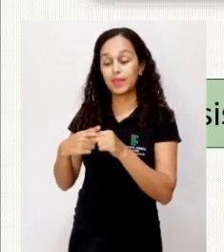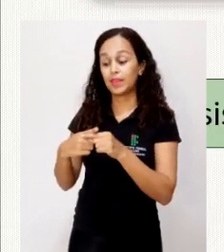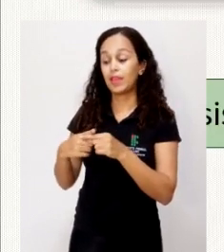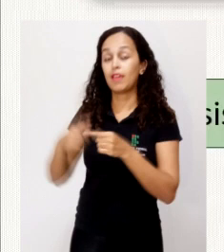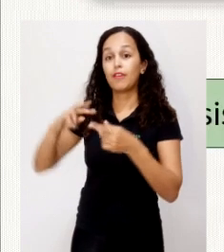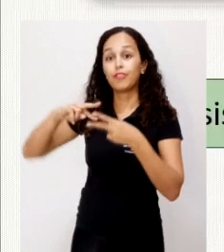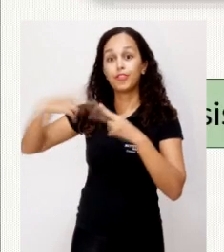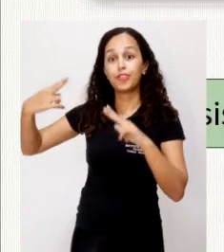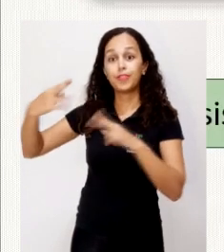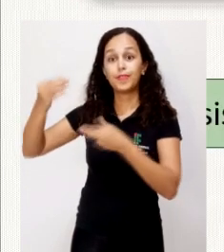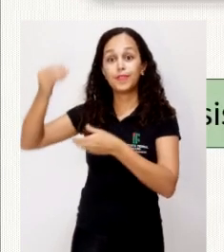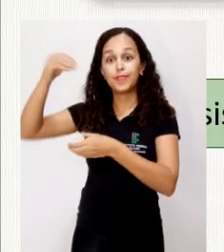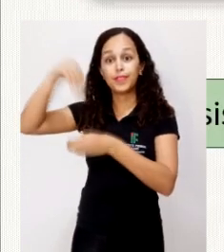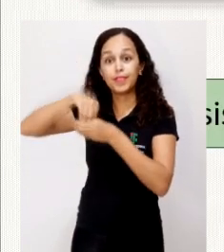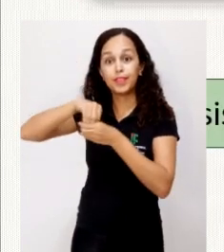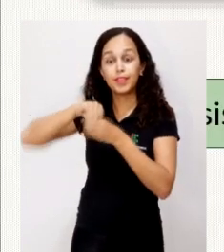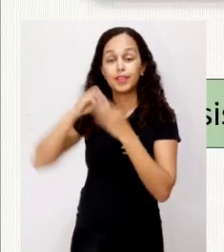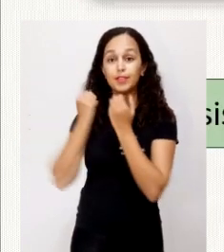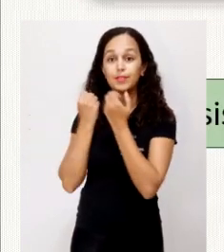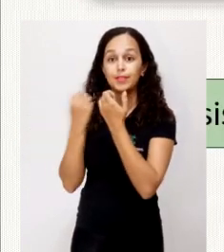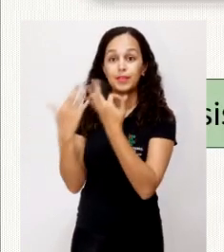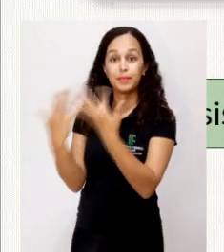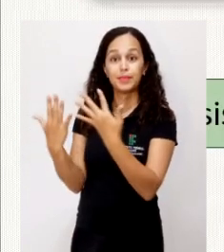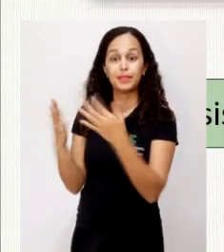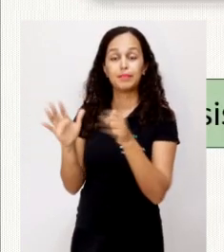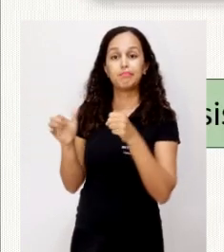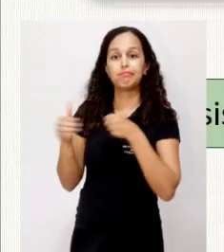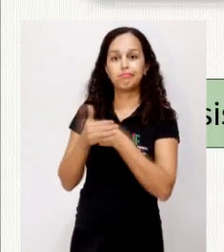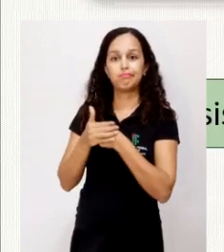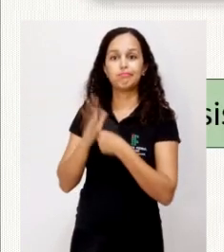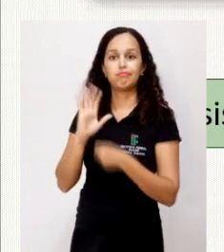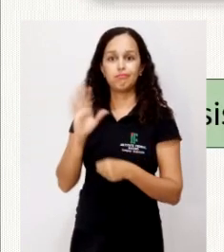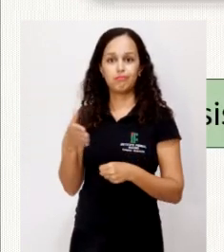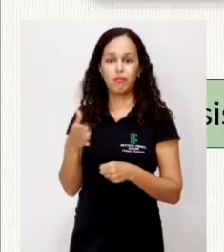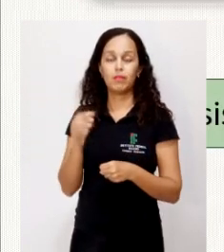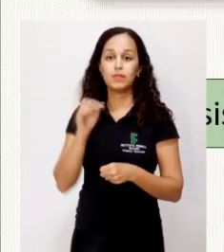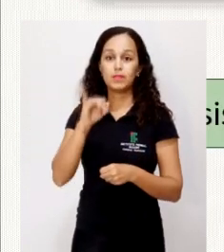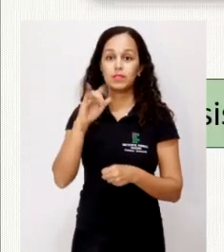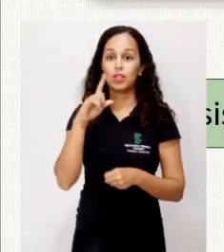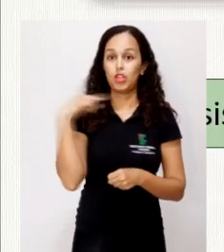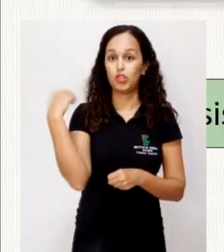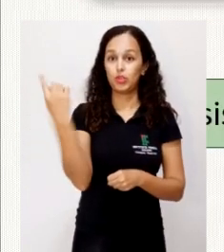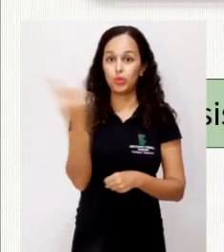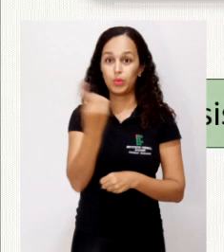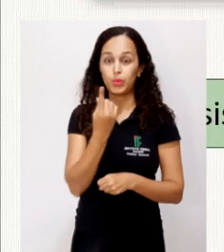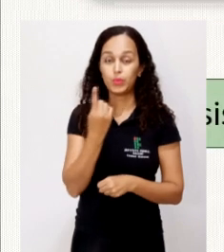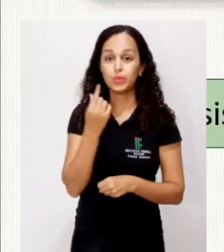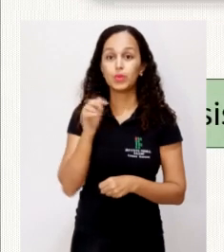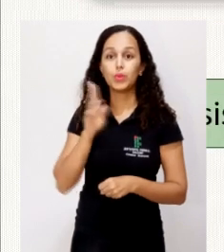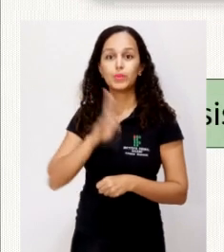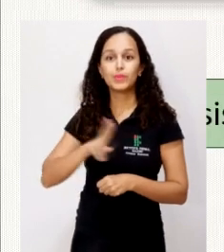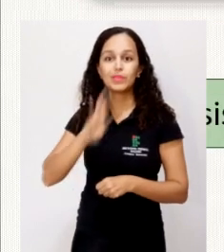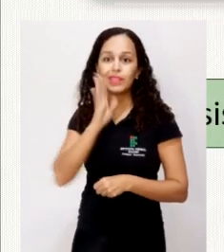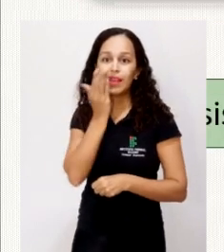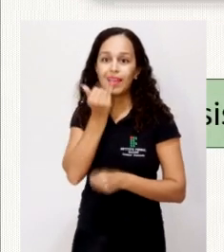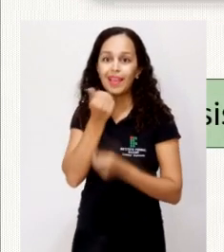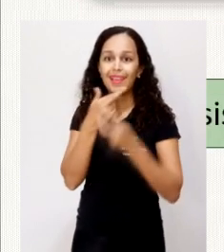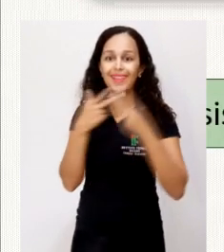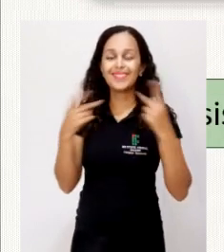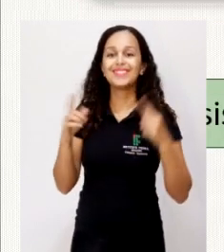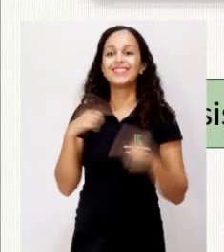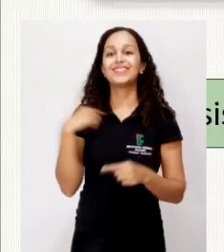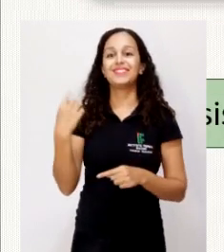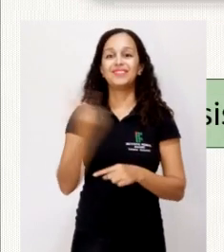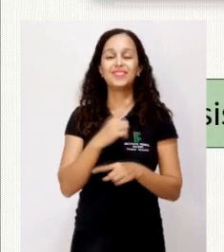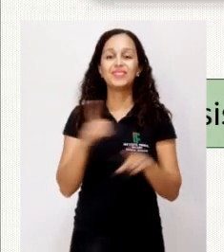aos fitoquímicos que estão naturalmente presentes na planta para essa autoproteção. E quando nós consumimos essas plantas,